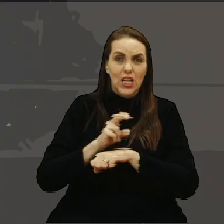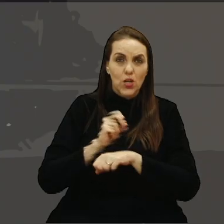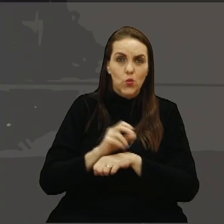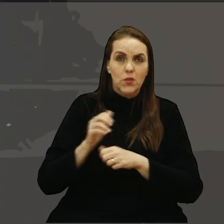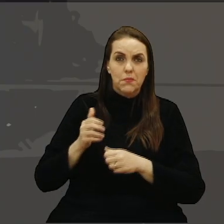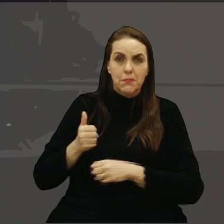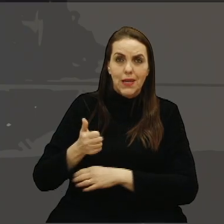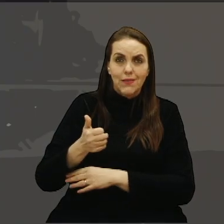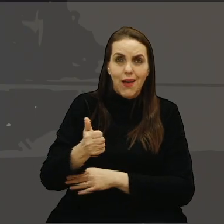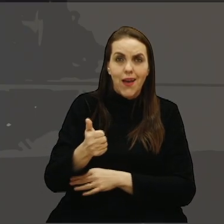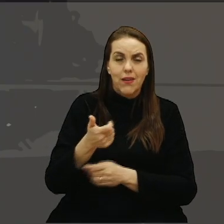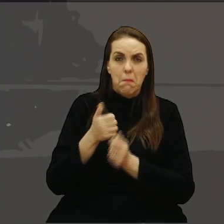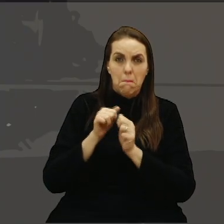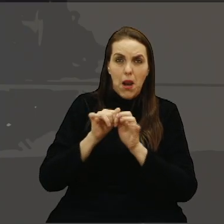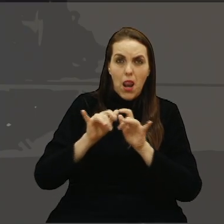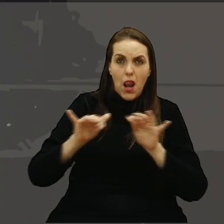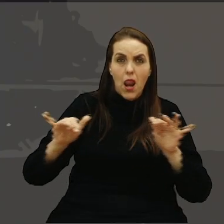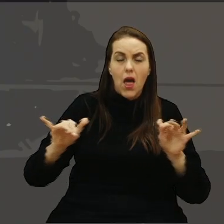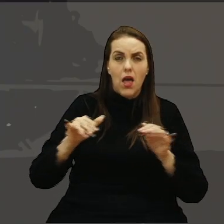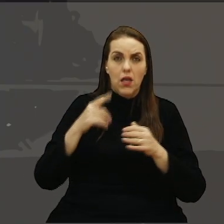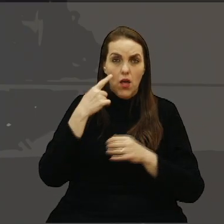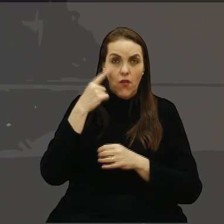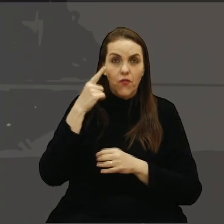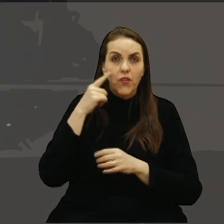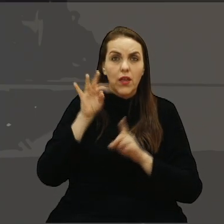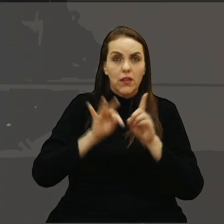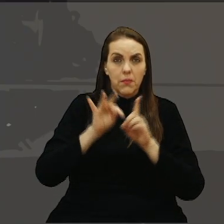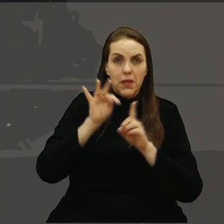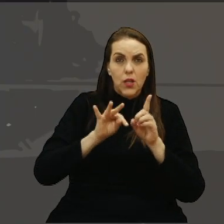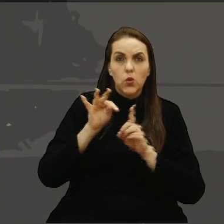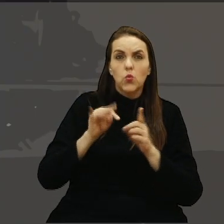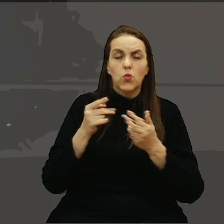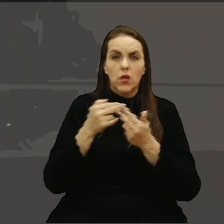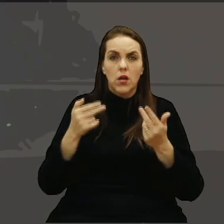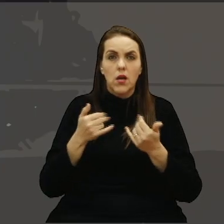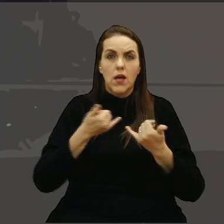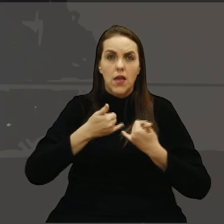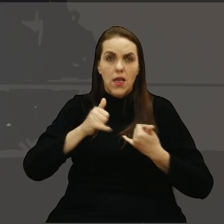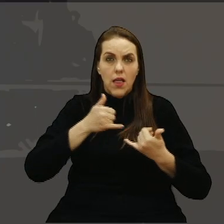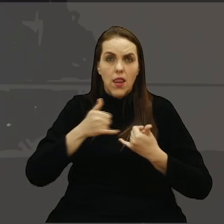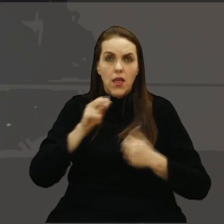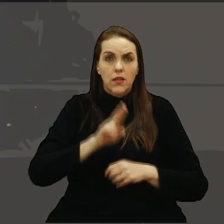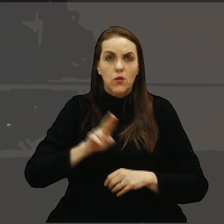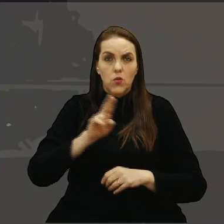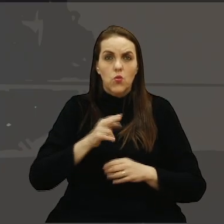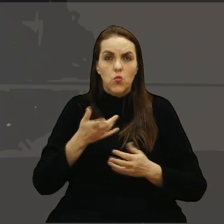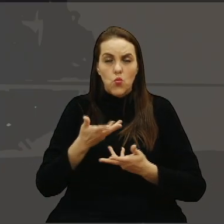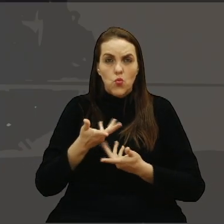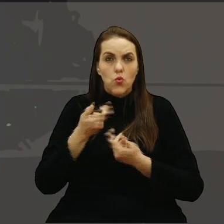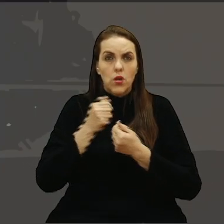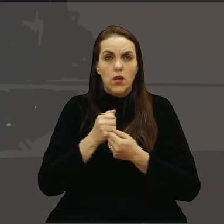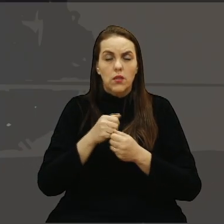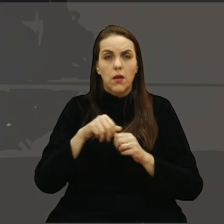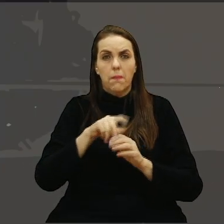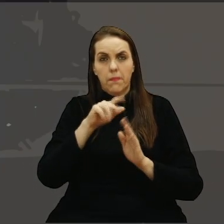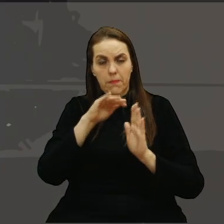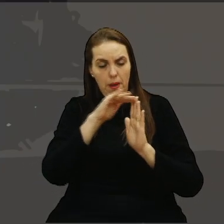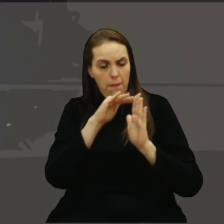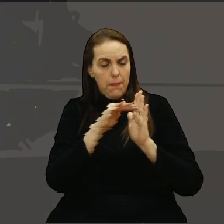bactérias, com atenção à climatização e aos pontos de consumo elétrico. Seguir protocolos de